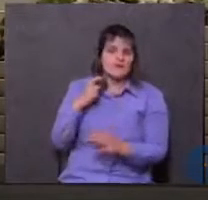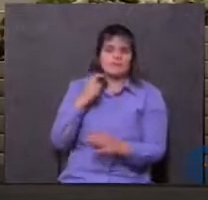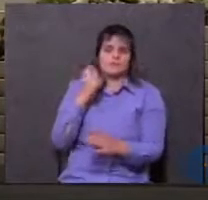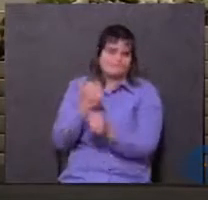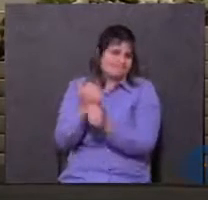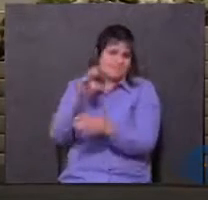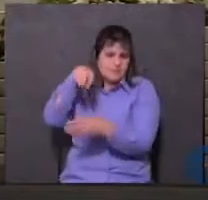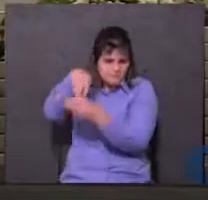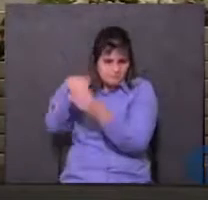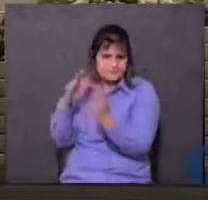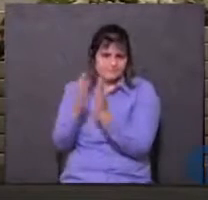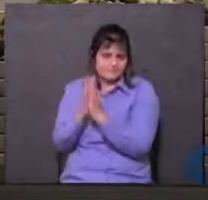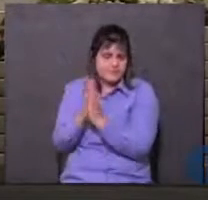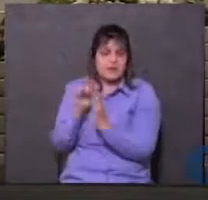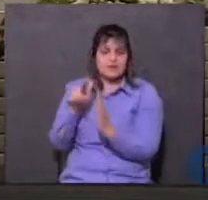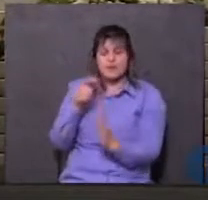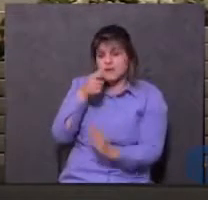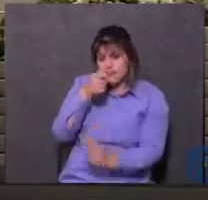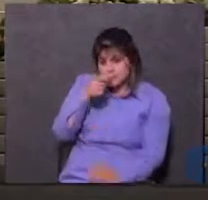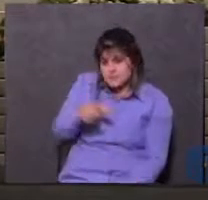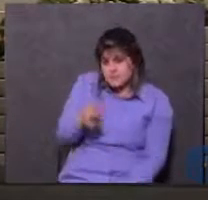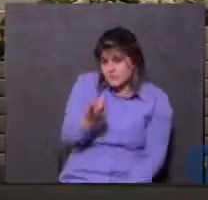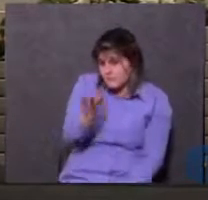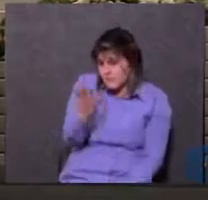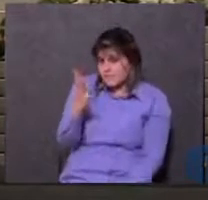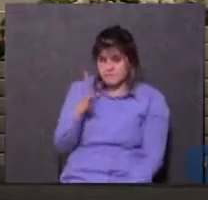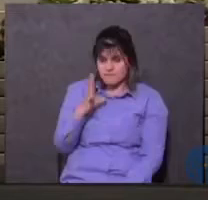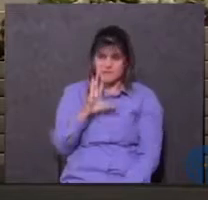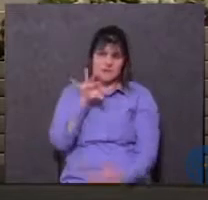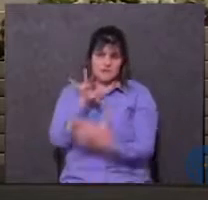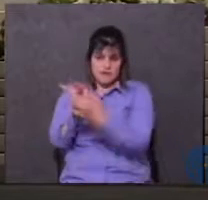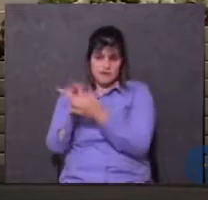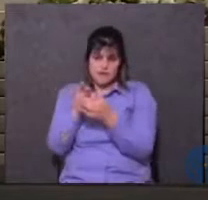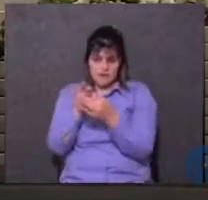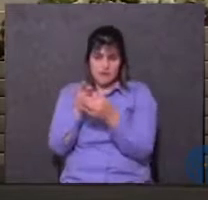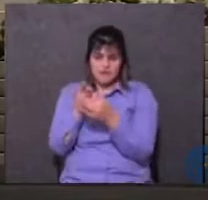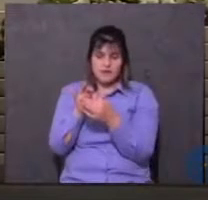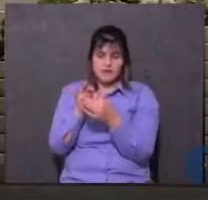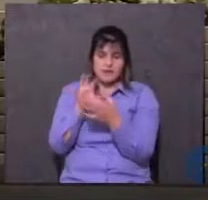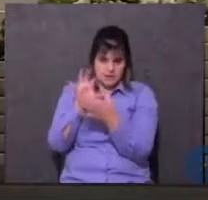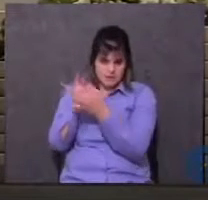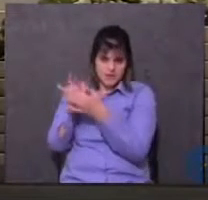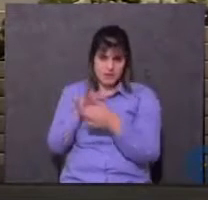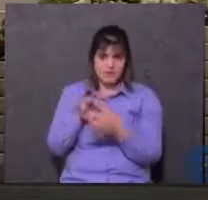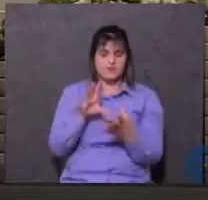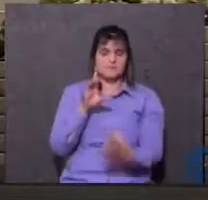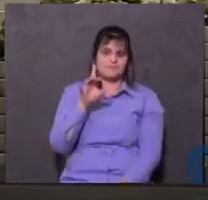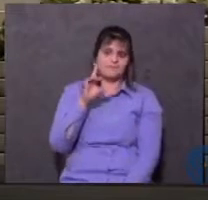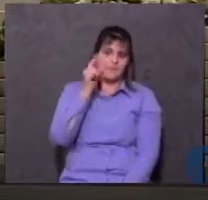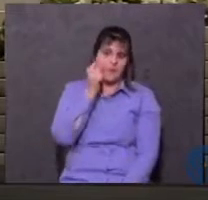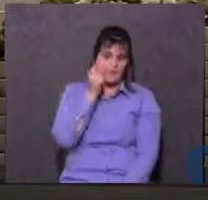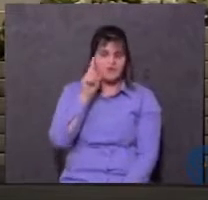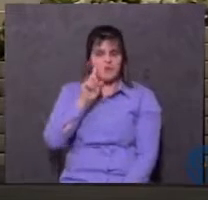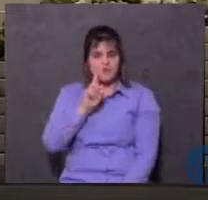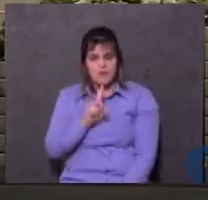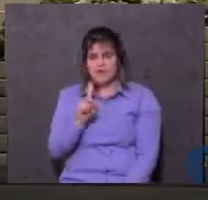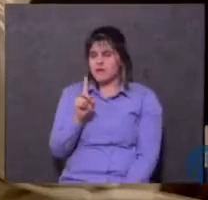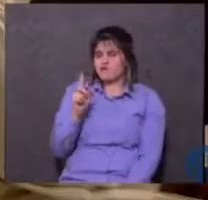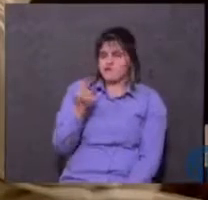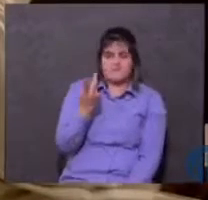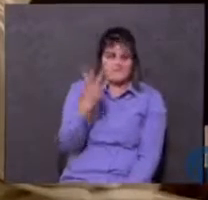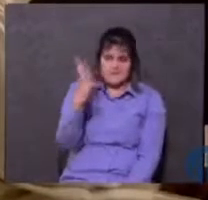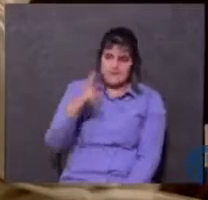e várias pessoas seculares, cavalheiros e senhoras de várias classes e posições.